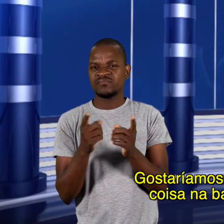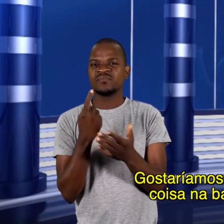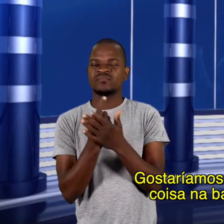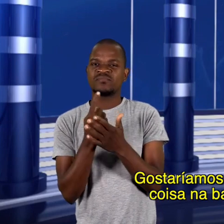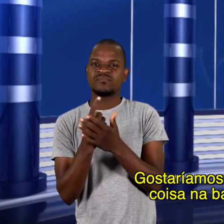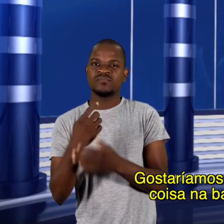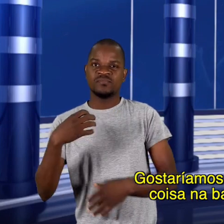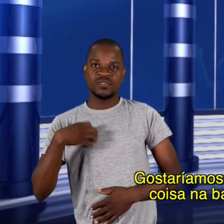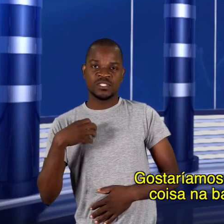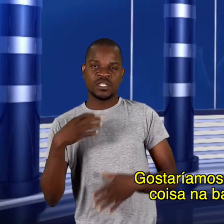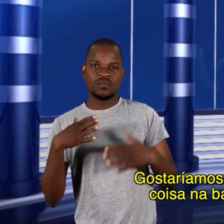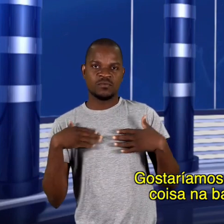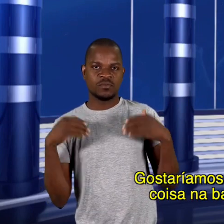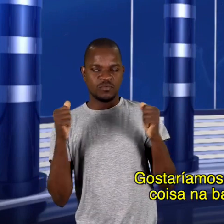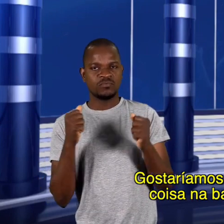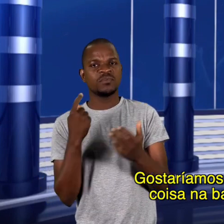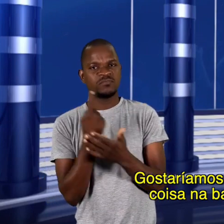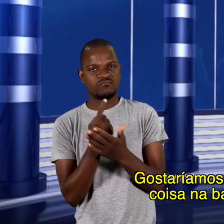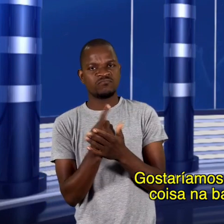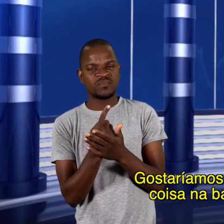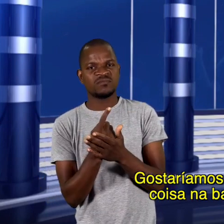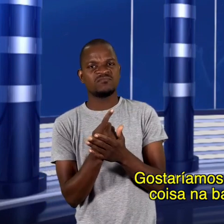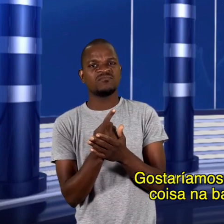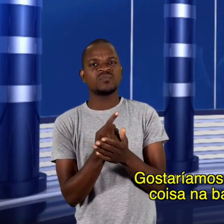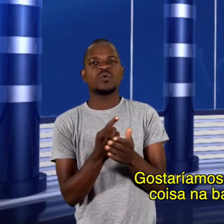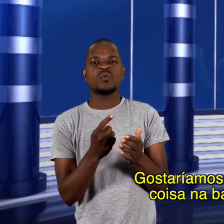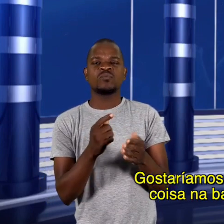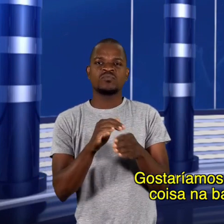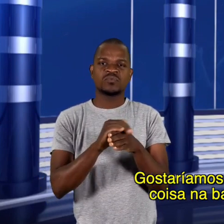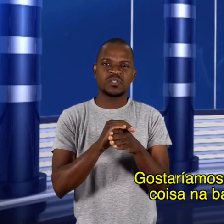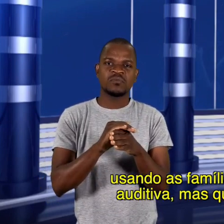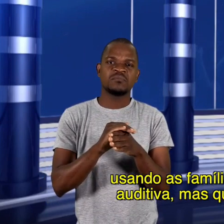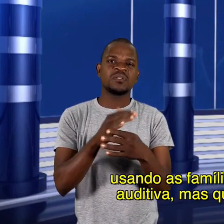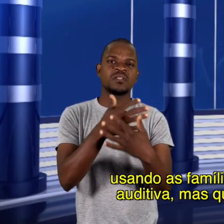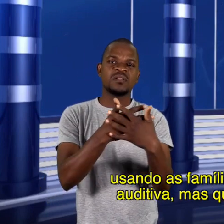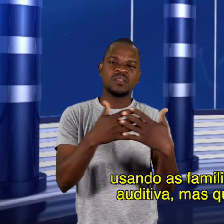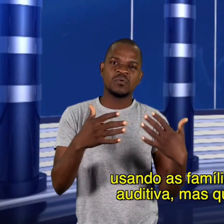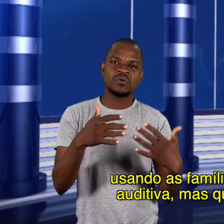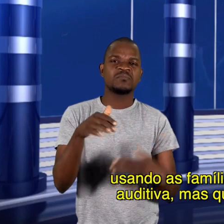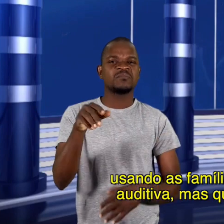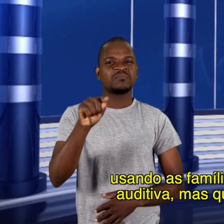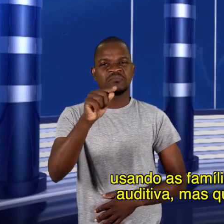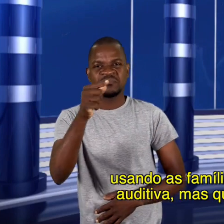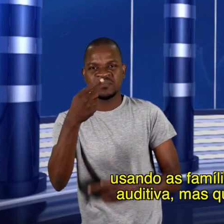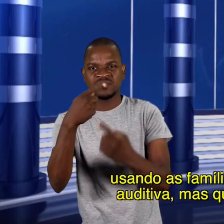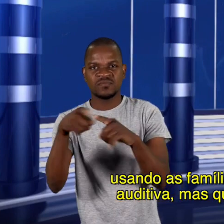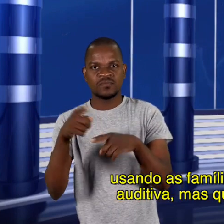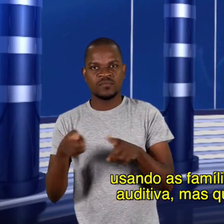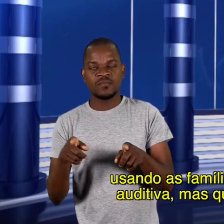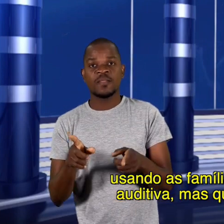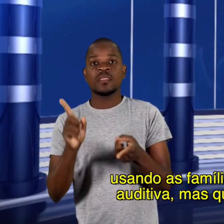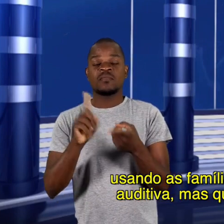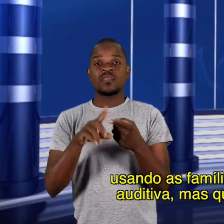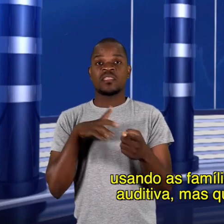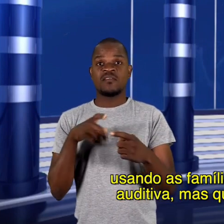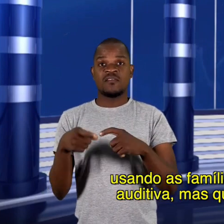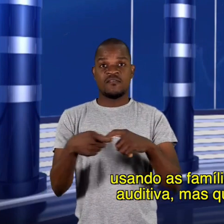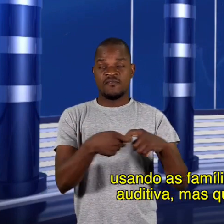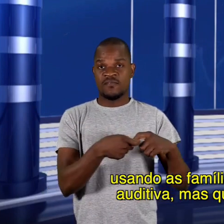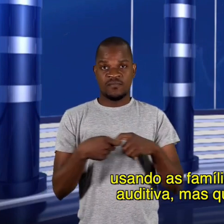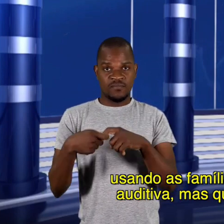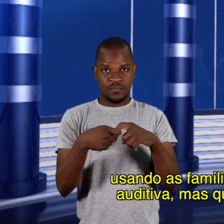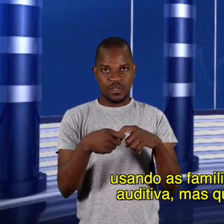a fazer alguma coisa, até o nível da base, usando as línguas locais, usando as famílias que têm pessoas com deficiência, por exemplo,